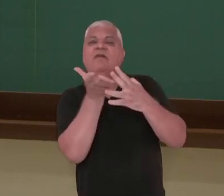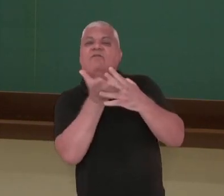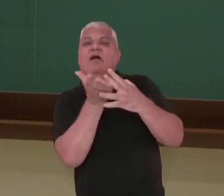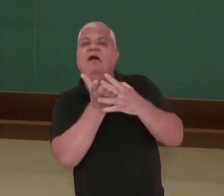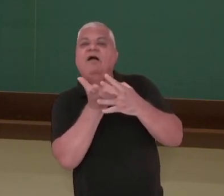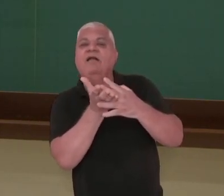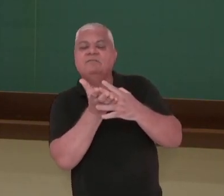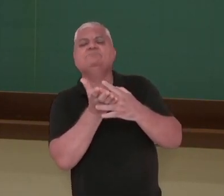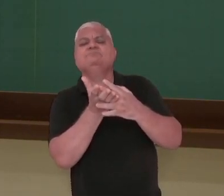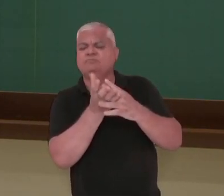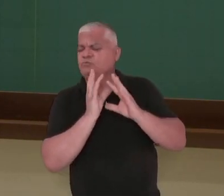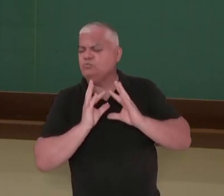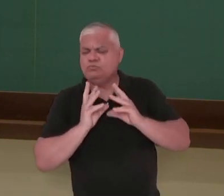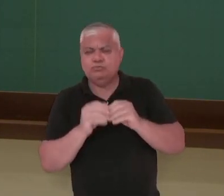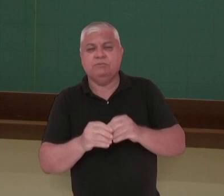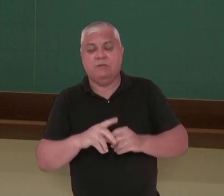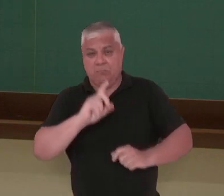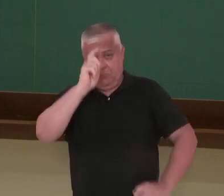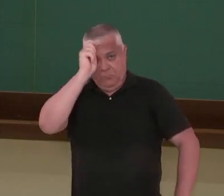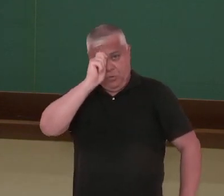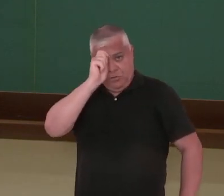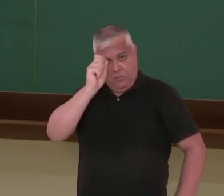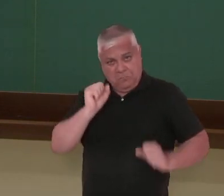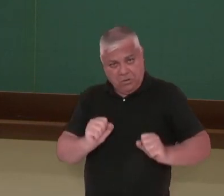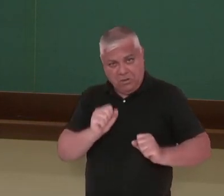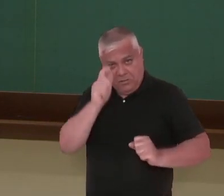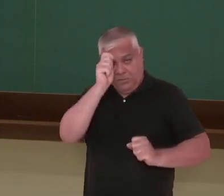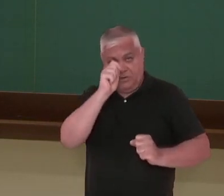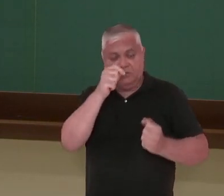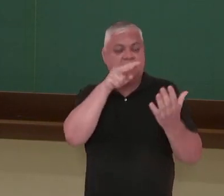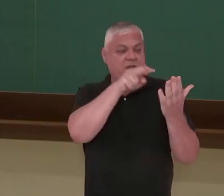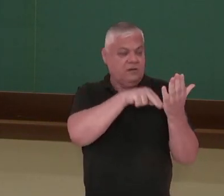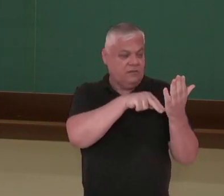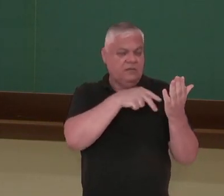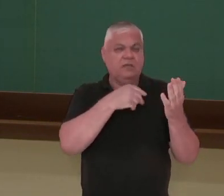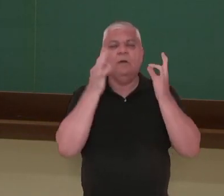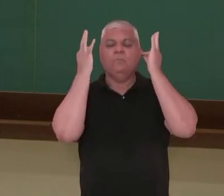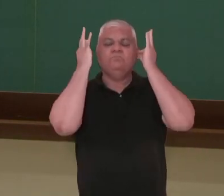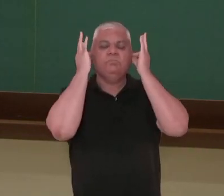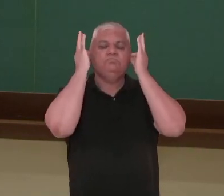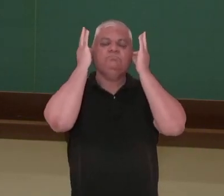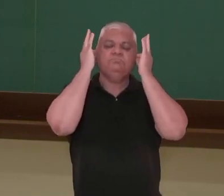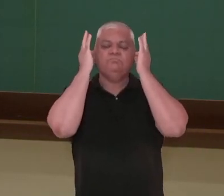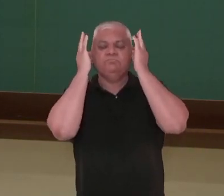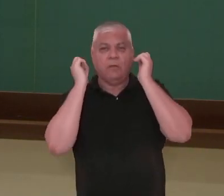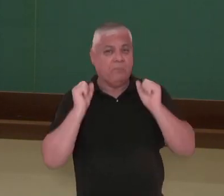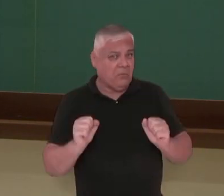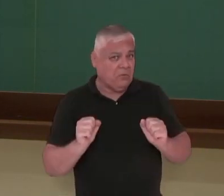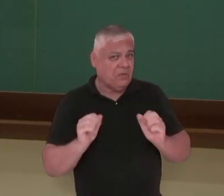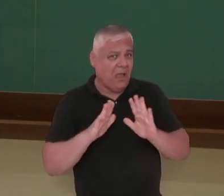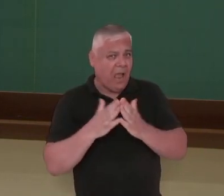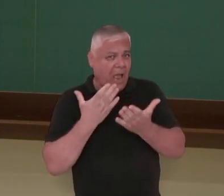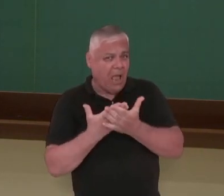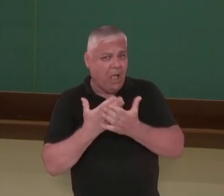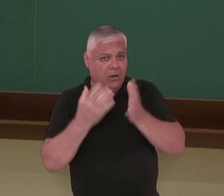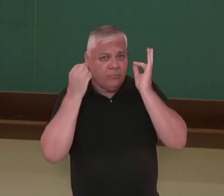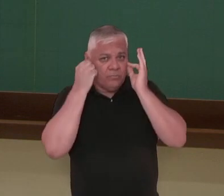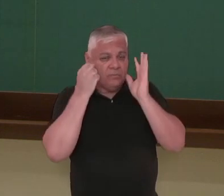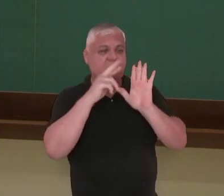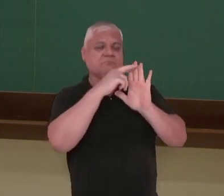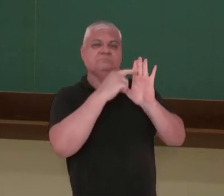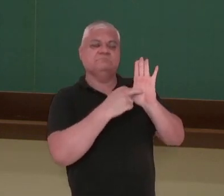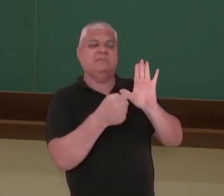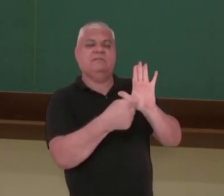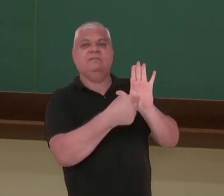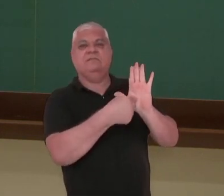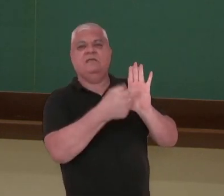escolar. Eu posso ir de boné no colégio? Olha no regimento escolar. Posso ouvir música Enquanto estou assistindo a aula, olha o regimento